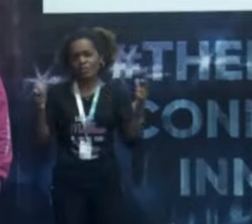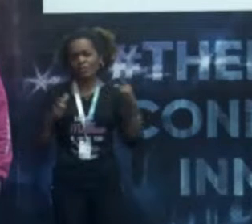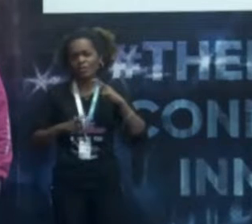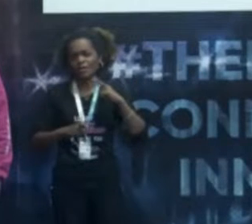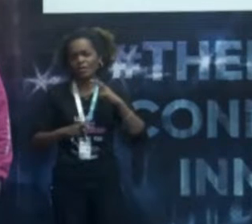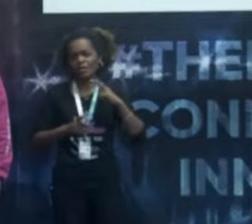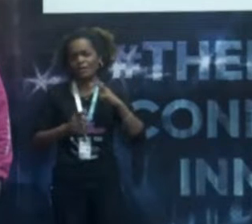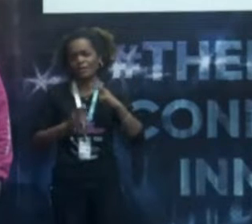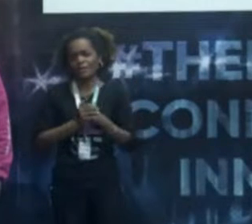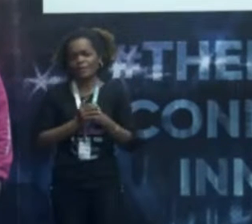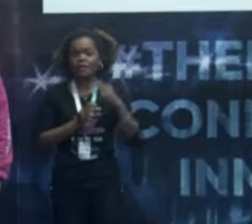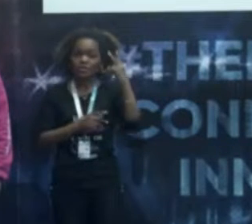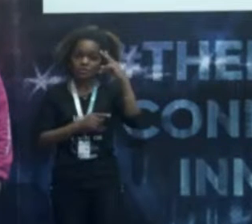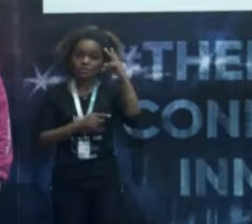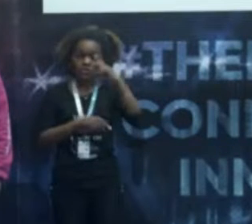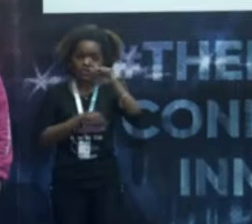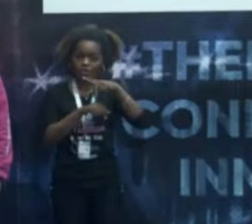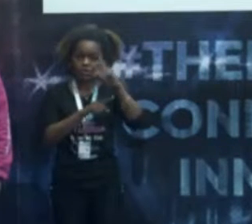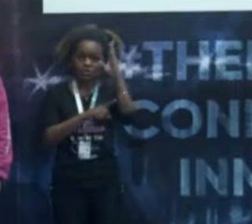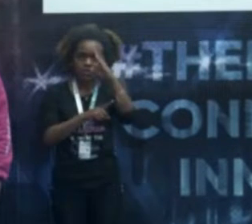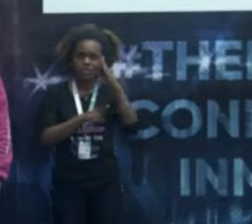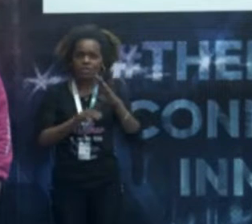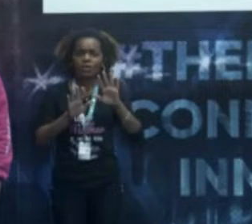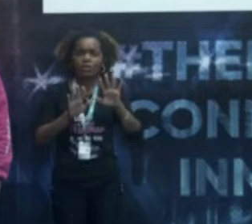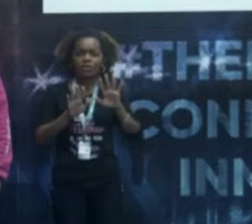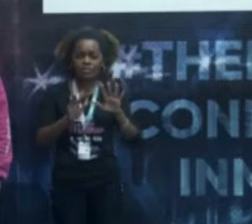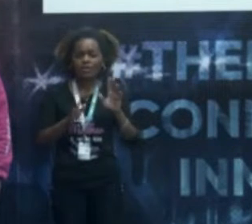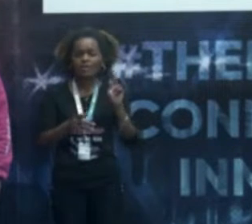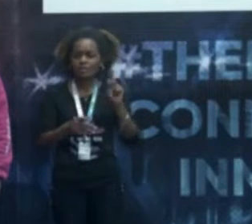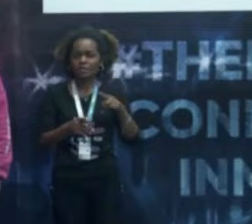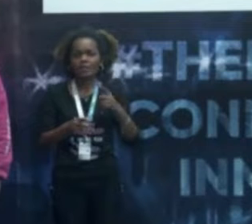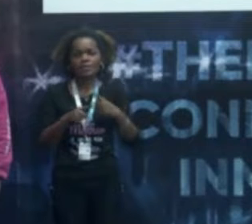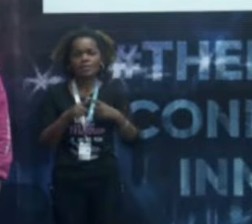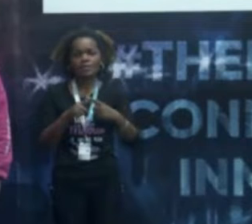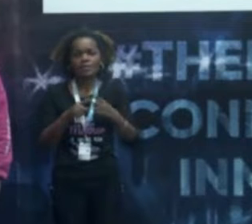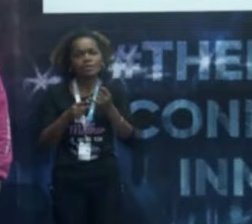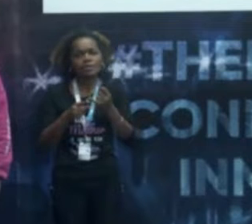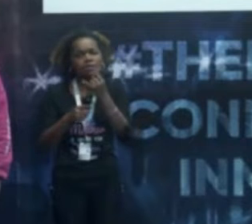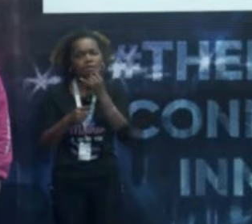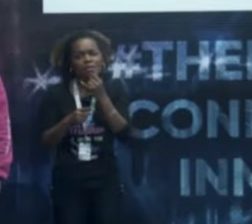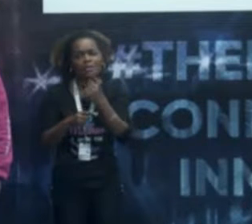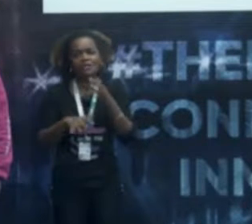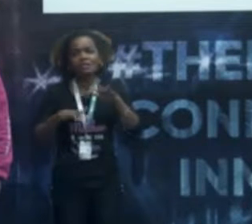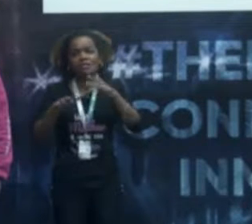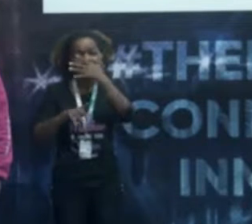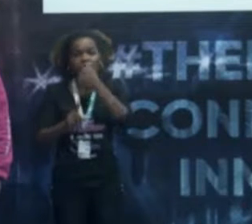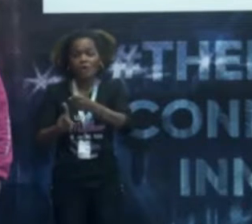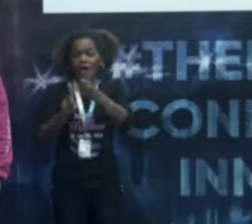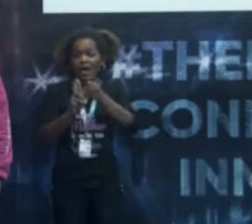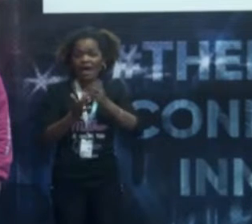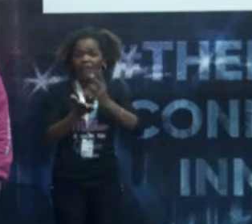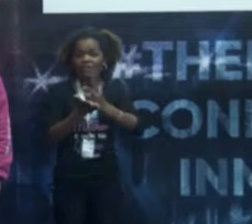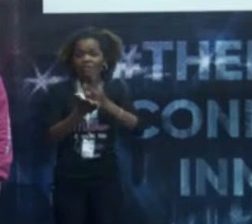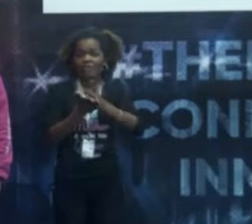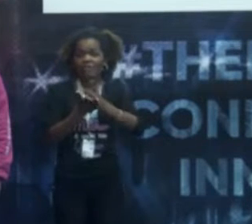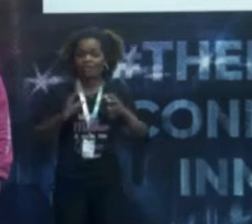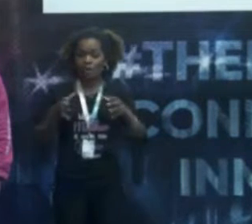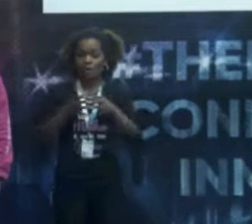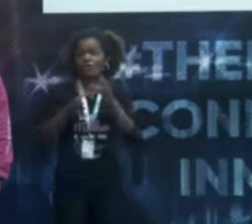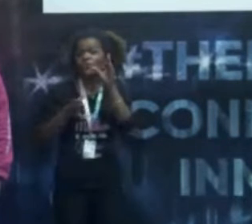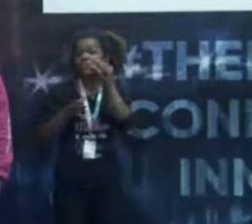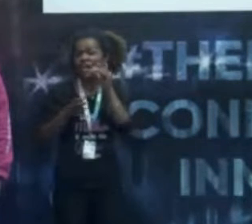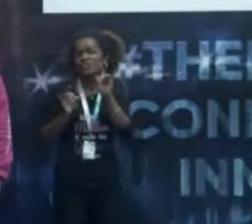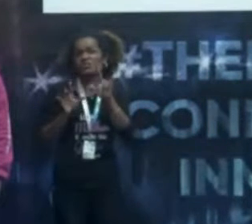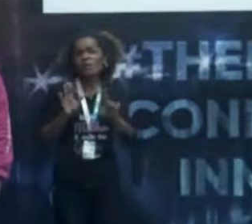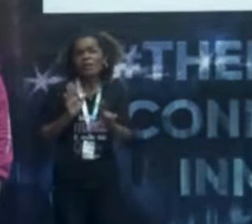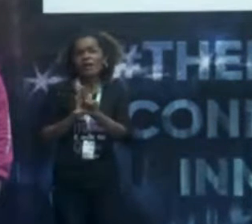histórico brasileiro. Mas é justamente isso, né? Não adianta eu ter uma pessoa no meu quadro de funcionários para cumprir lei de cotas, não